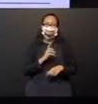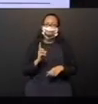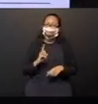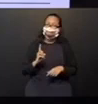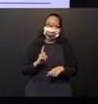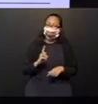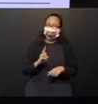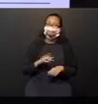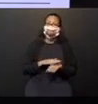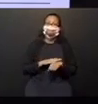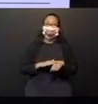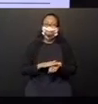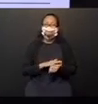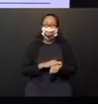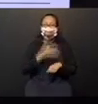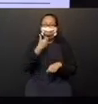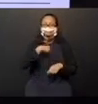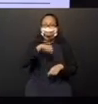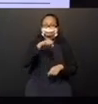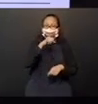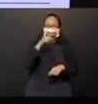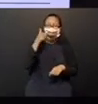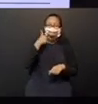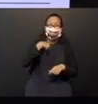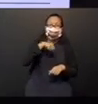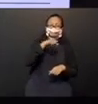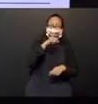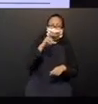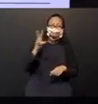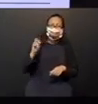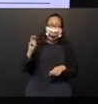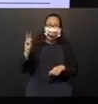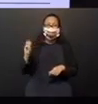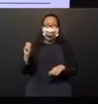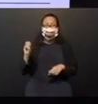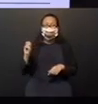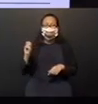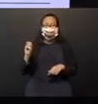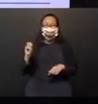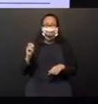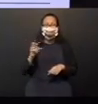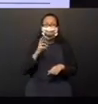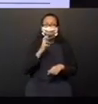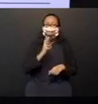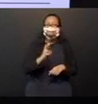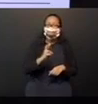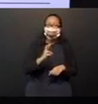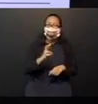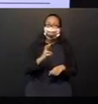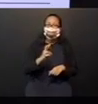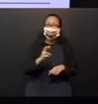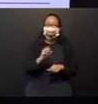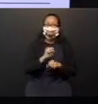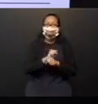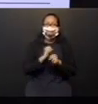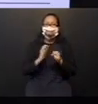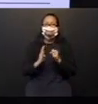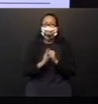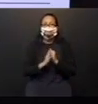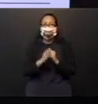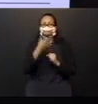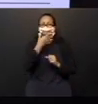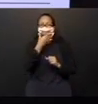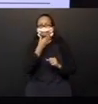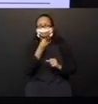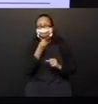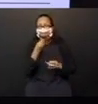com a avó, não é assim? E responda. Se o substantivo é masculino, como fica o adjetivo que